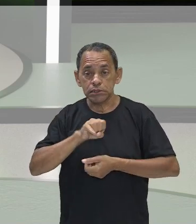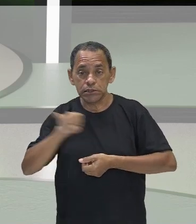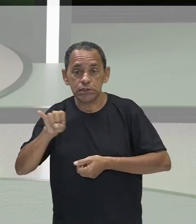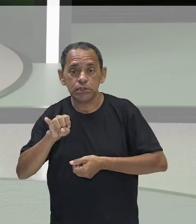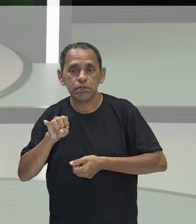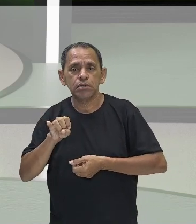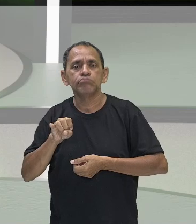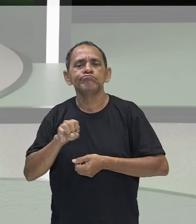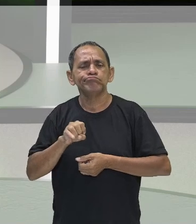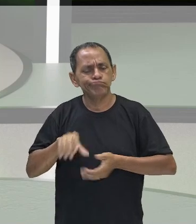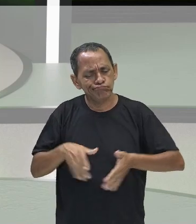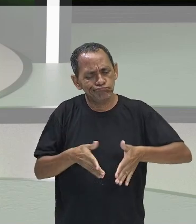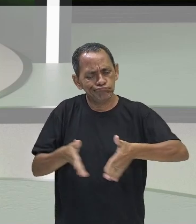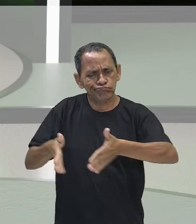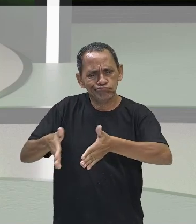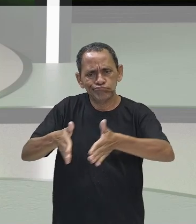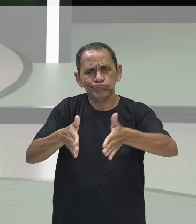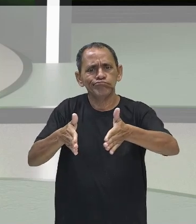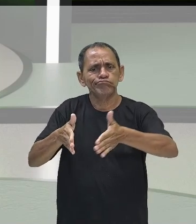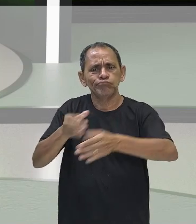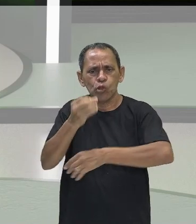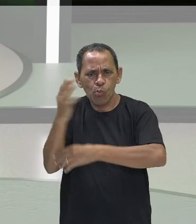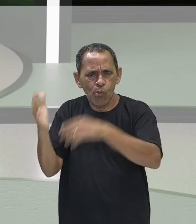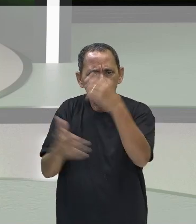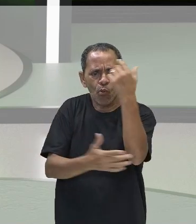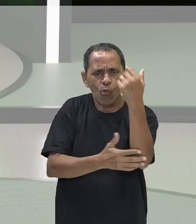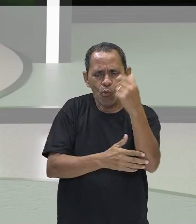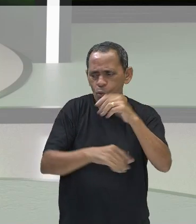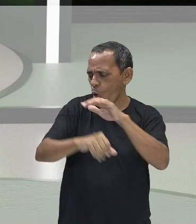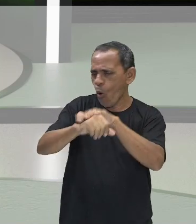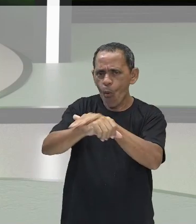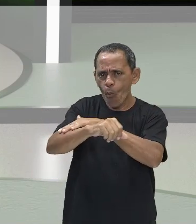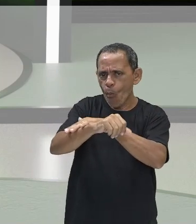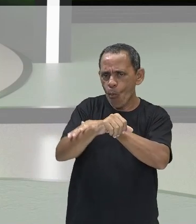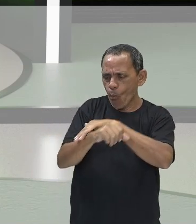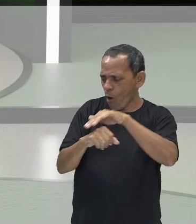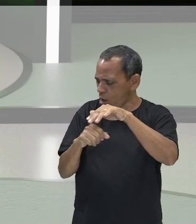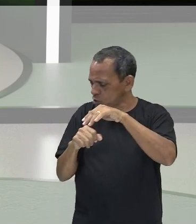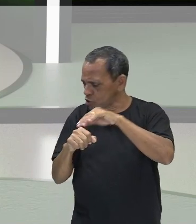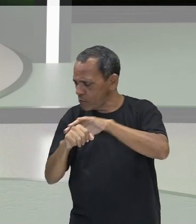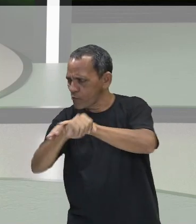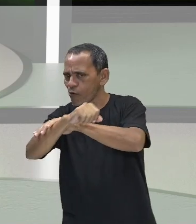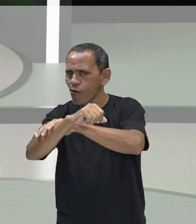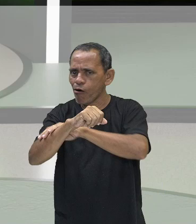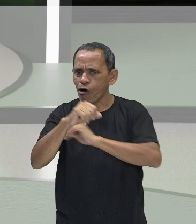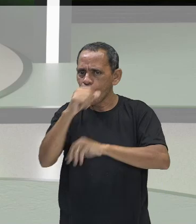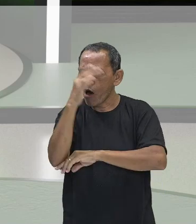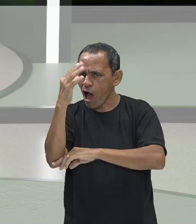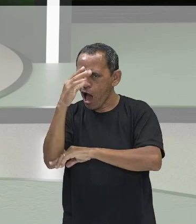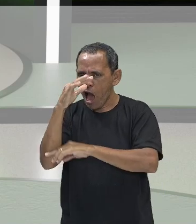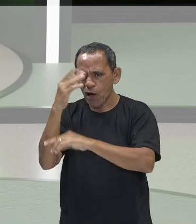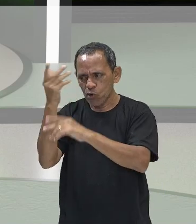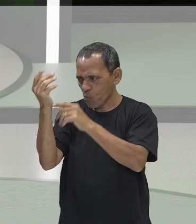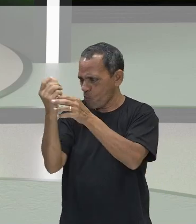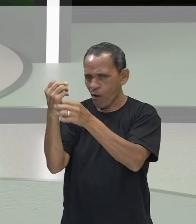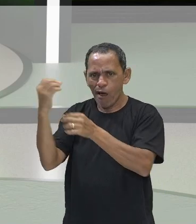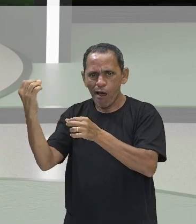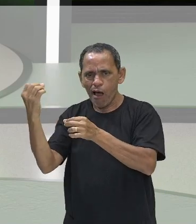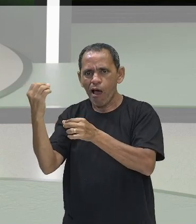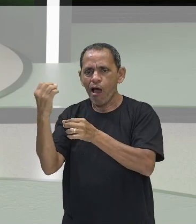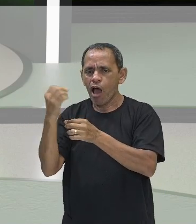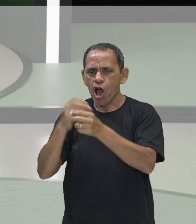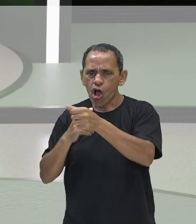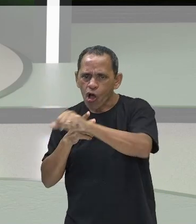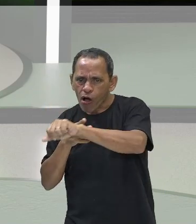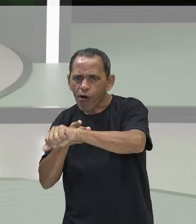por uma trilha e meu braço encosta ali em um galho de árvore e fez uma fissura na pele,